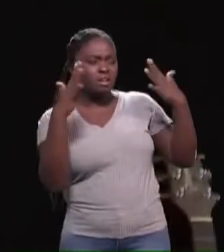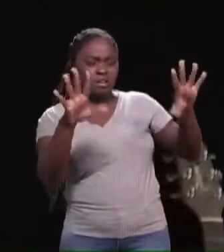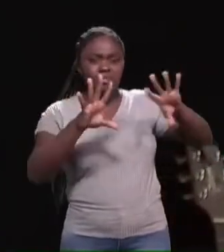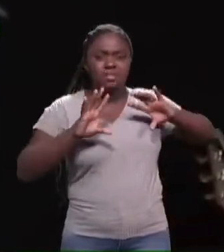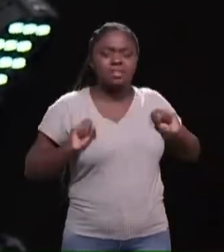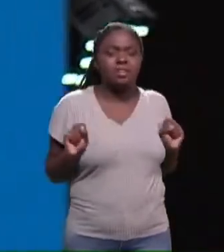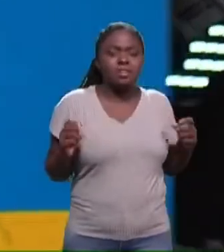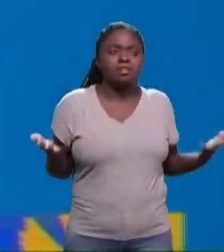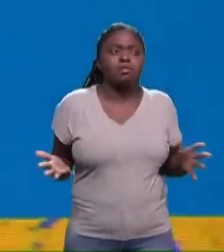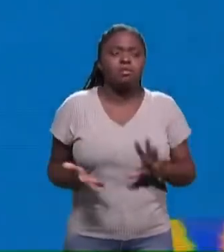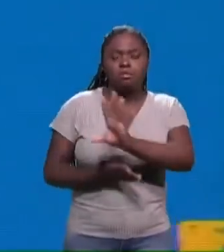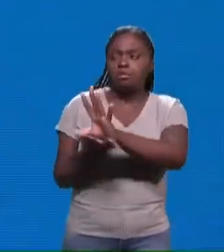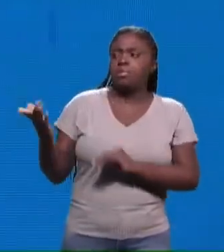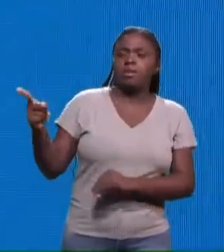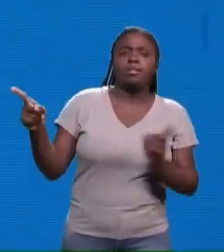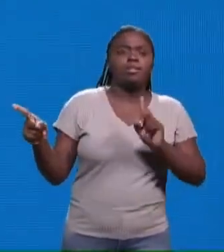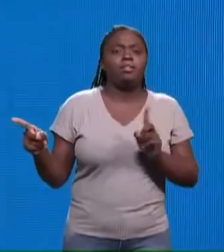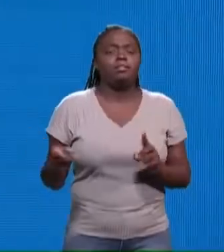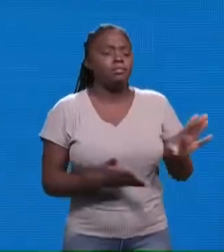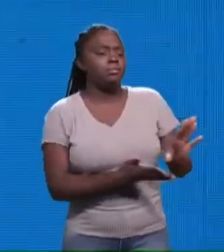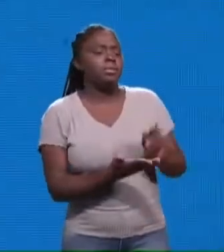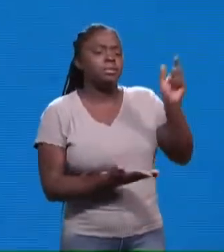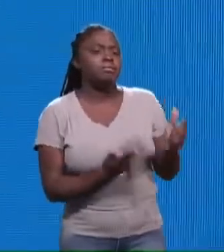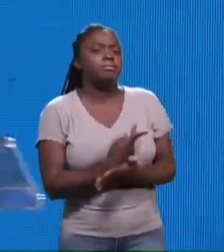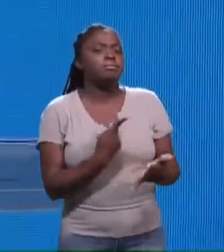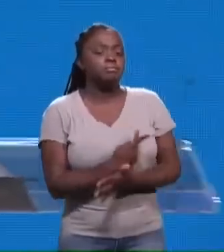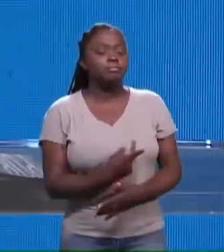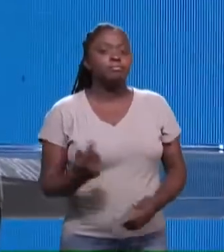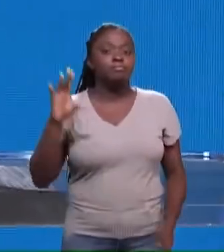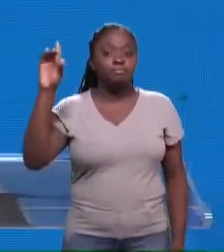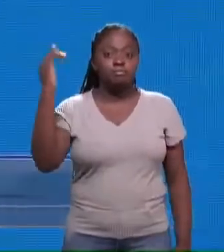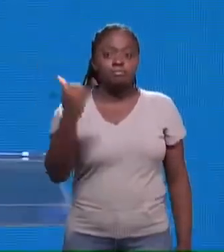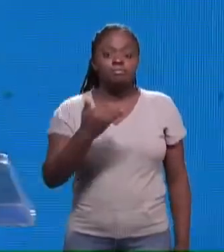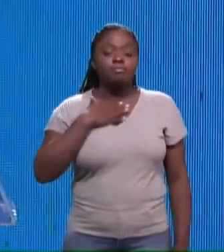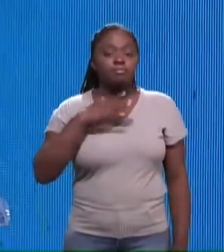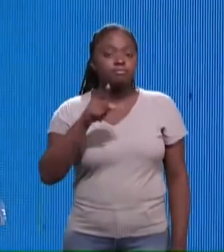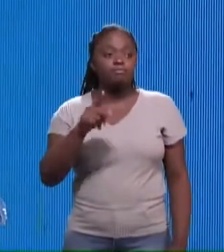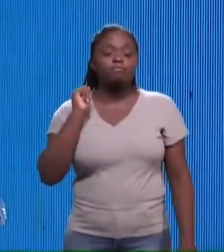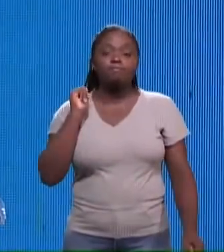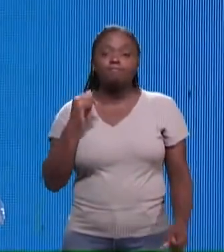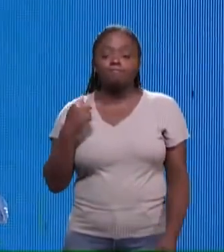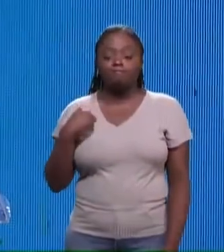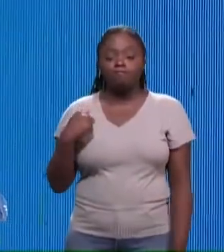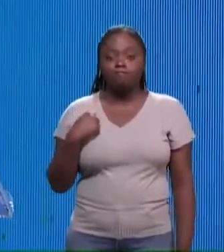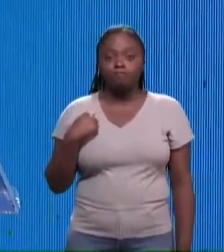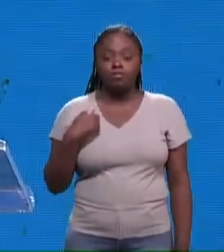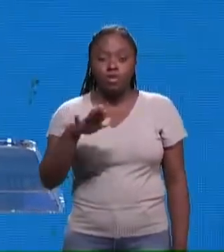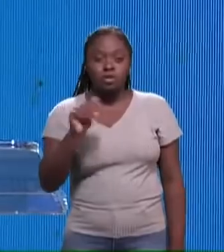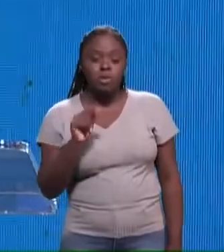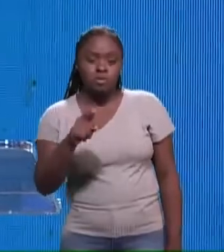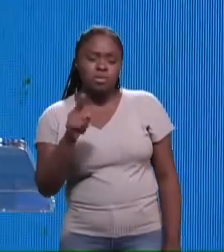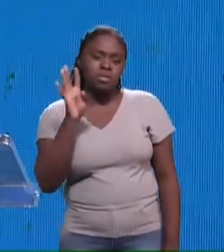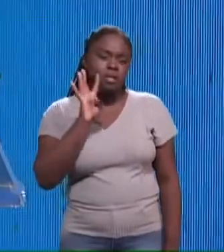Eu estou imitando o cara errado. Ei, Deus está dizendo para mim e para você: para, eu não te chamei para ser